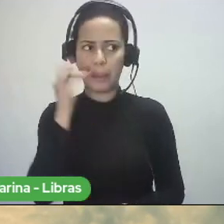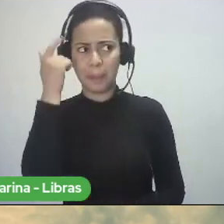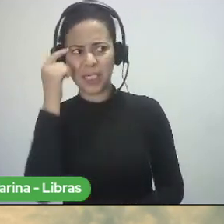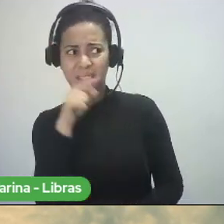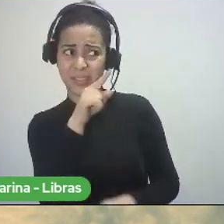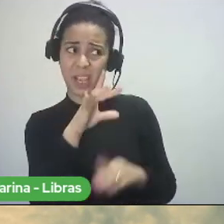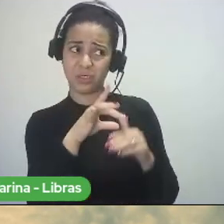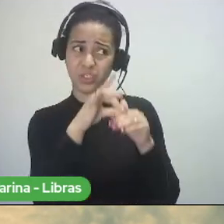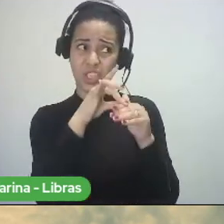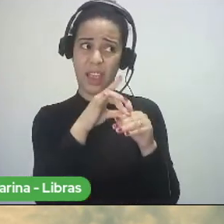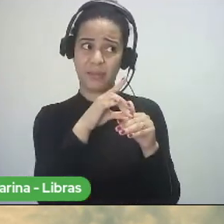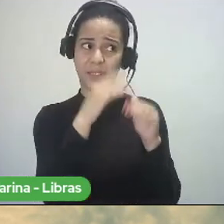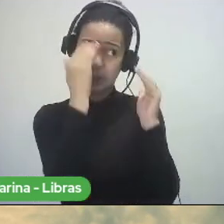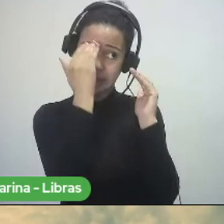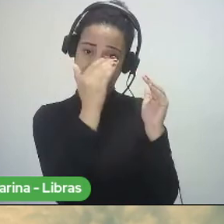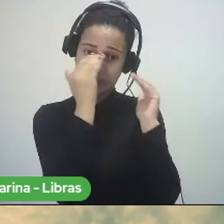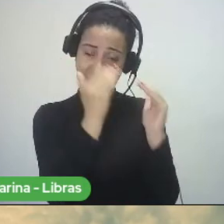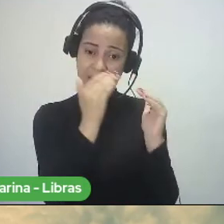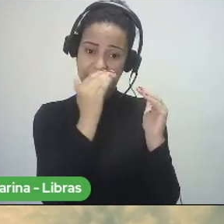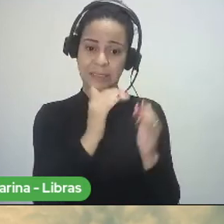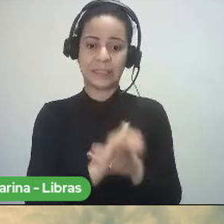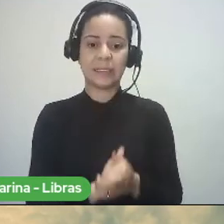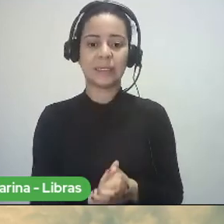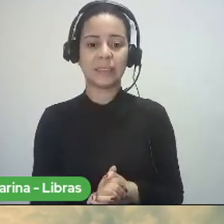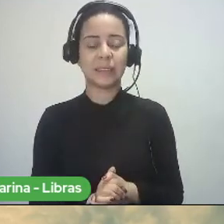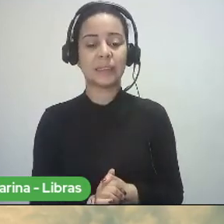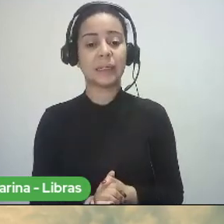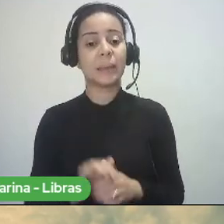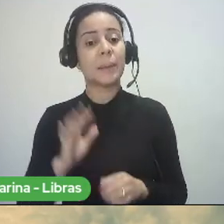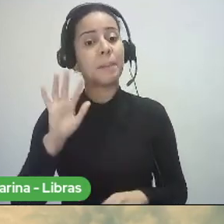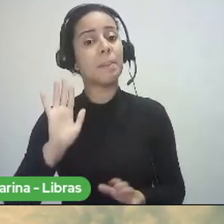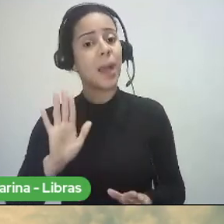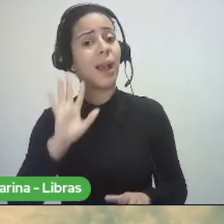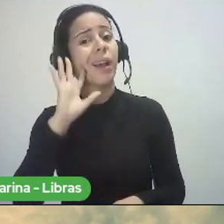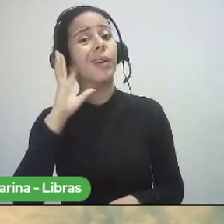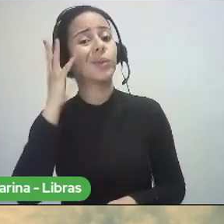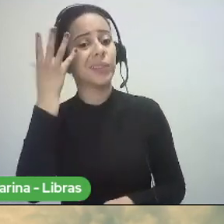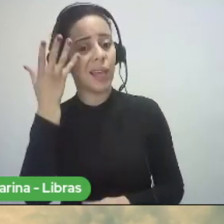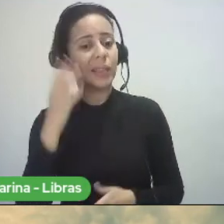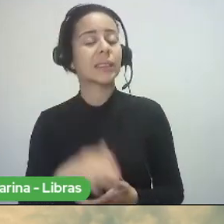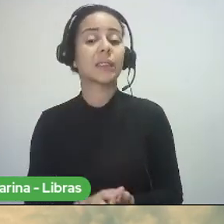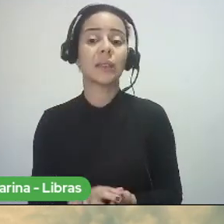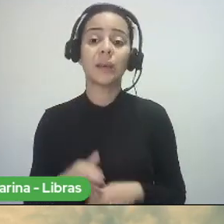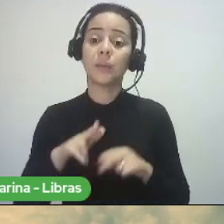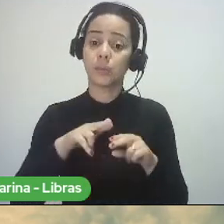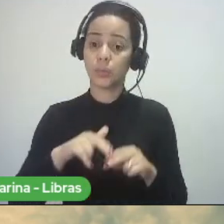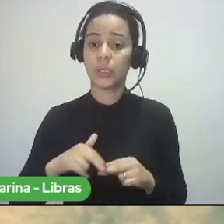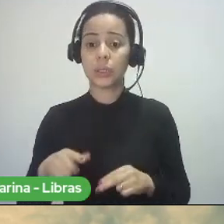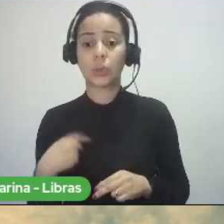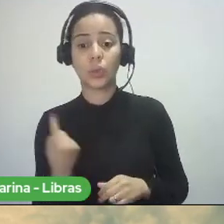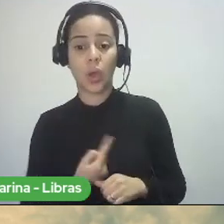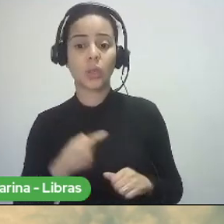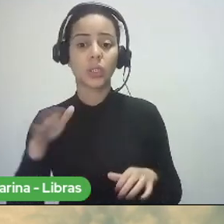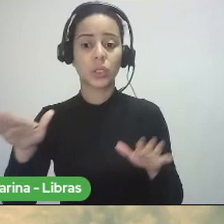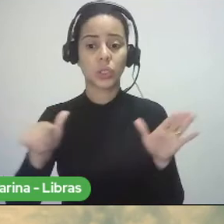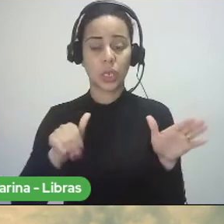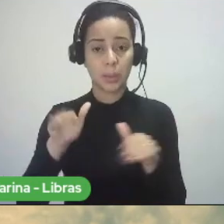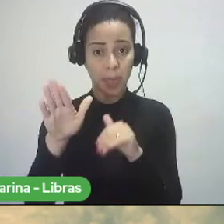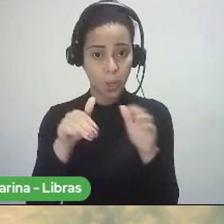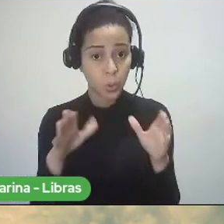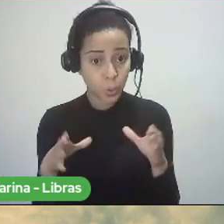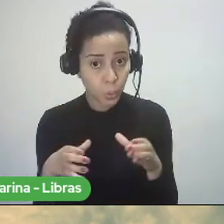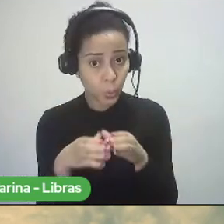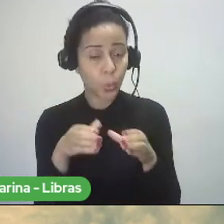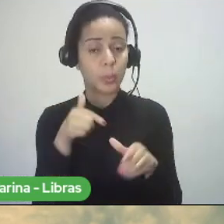que acontece é que a Inception traz toda a equipe para trabalhar junto, justamente para que a gente tenha essas diversas opiniões,